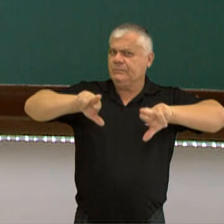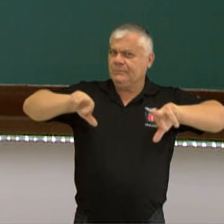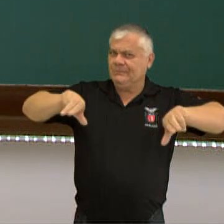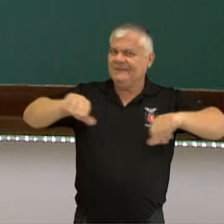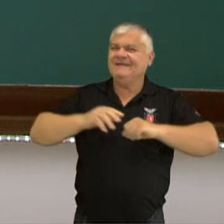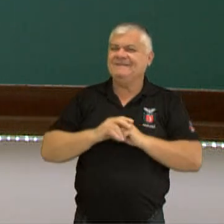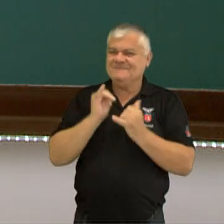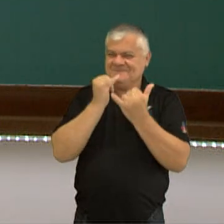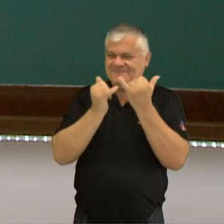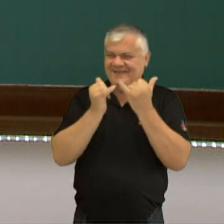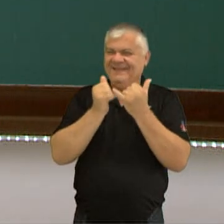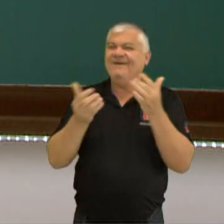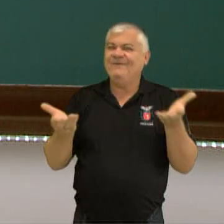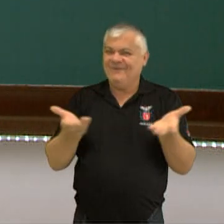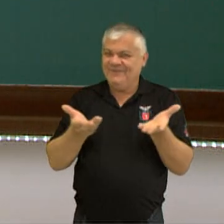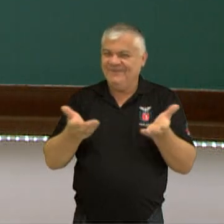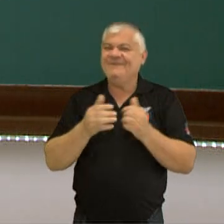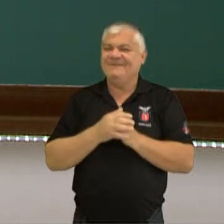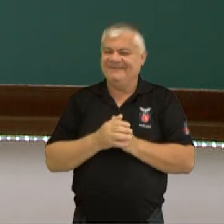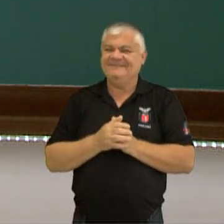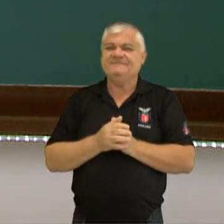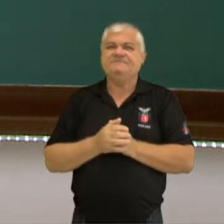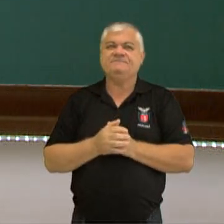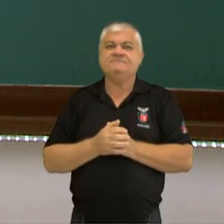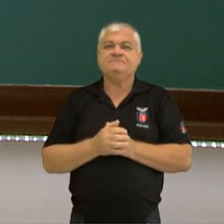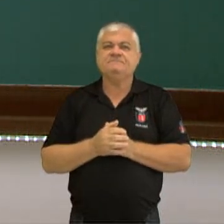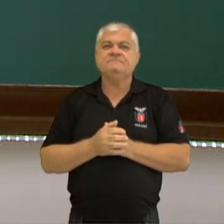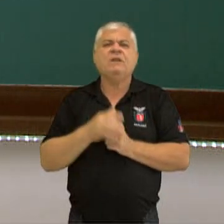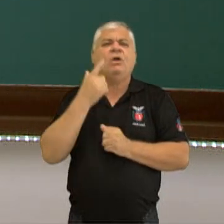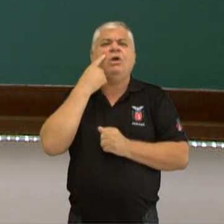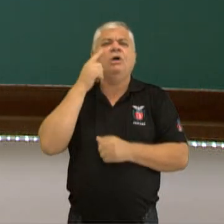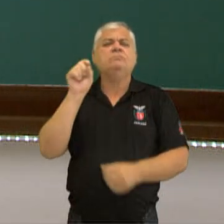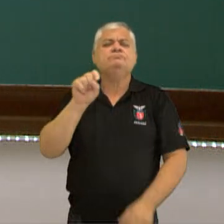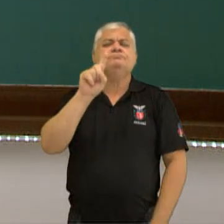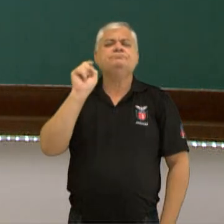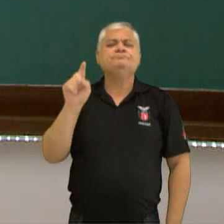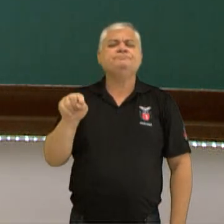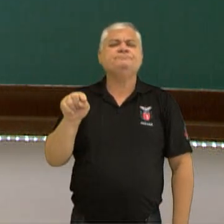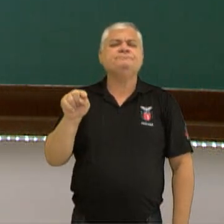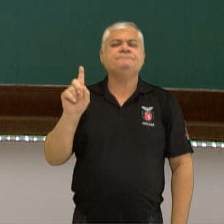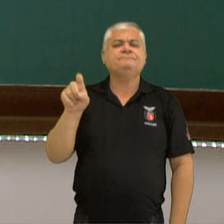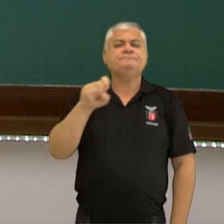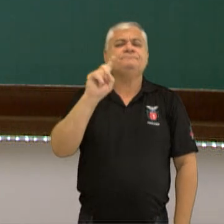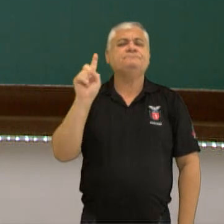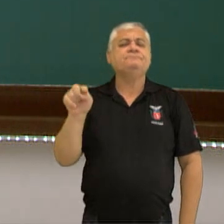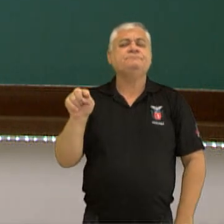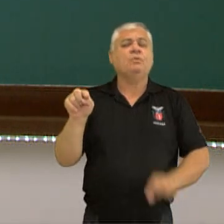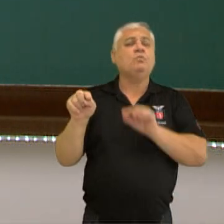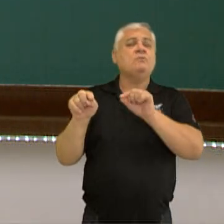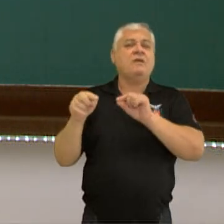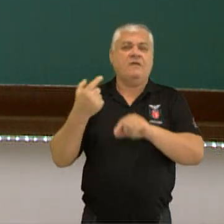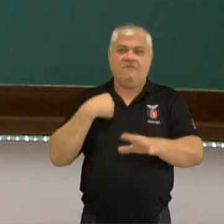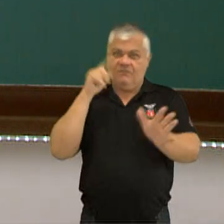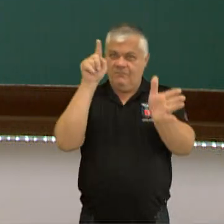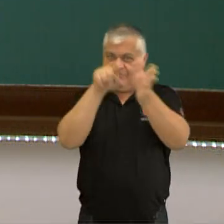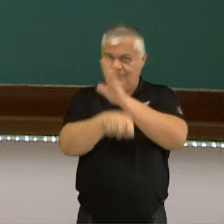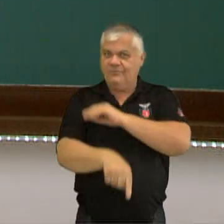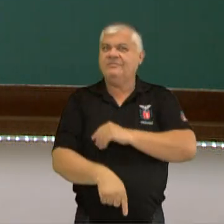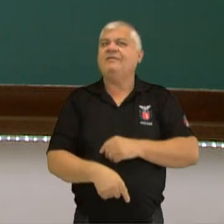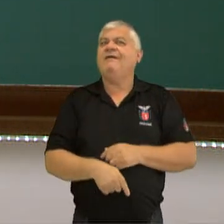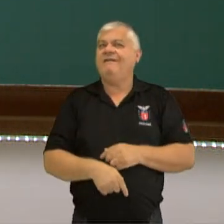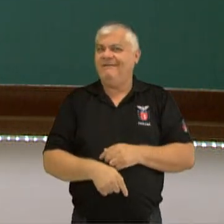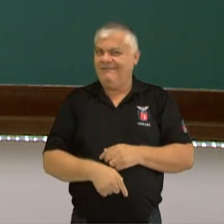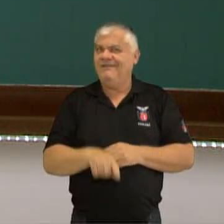muito parecida com o que nós temos atualmente. E olha lá o ponto de interrogação. Significa que eu vou fazer uma pergunta e nós